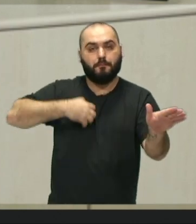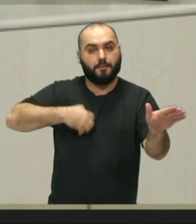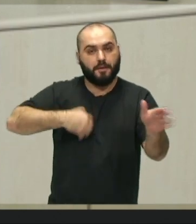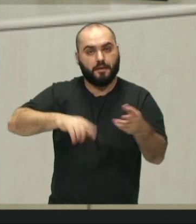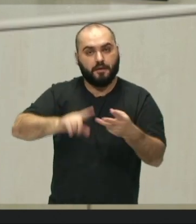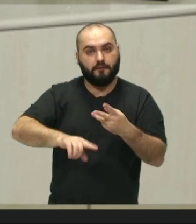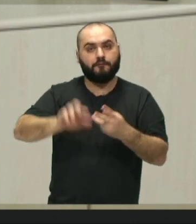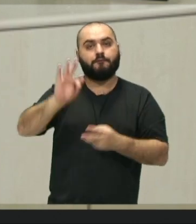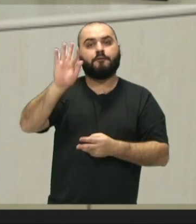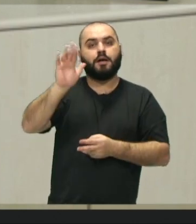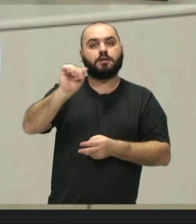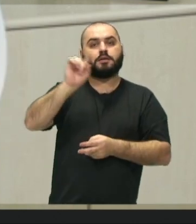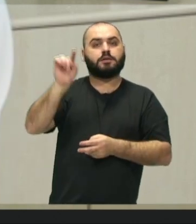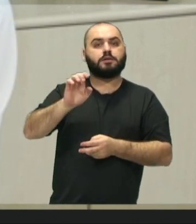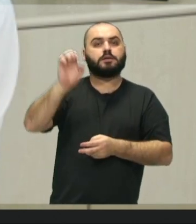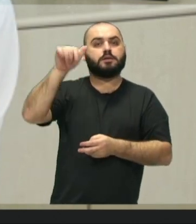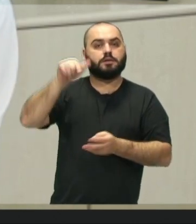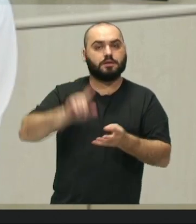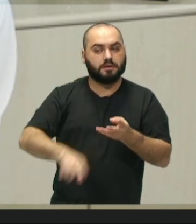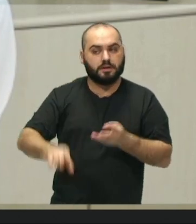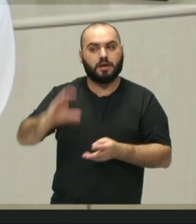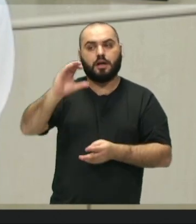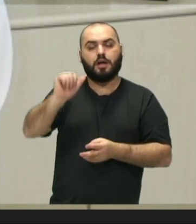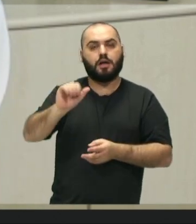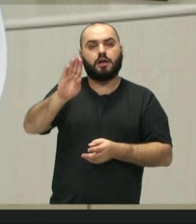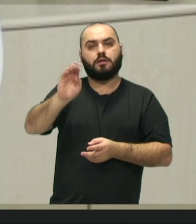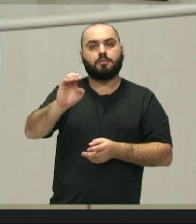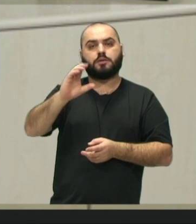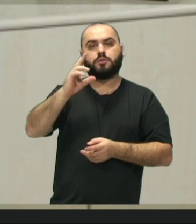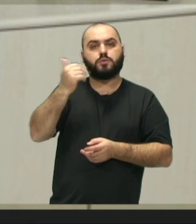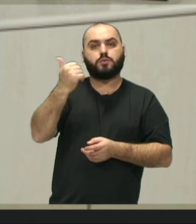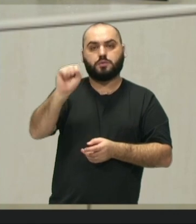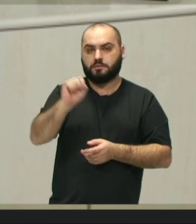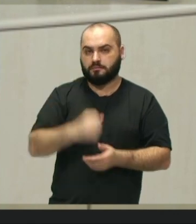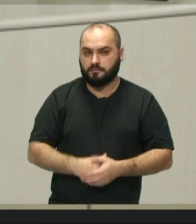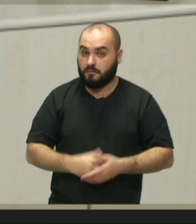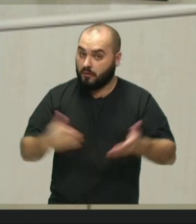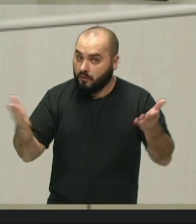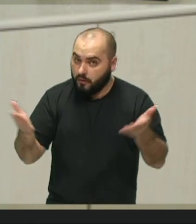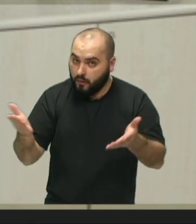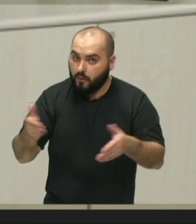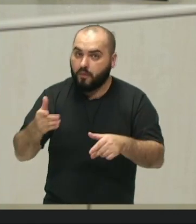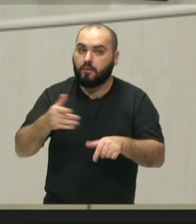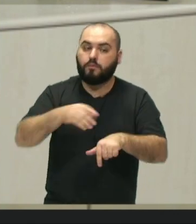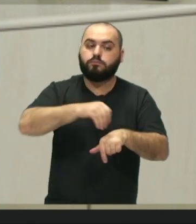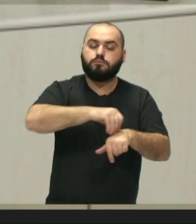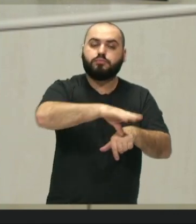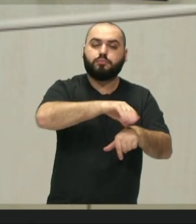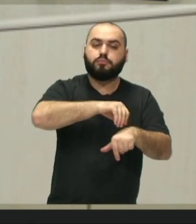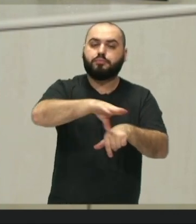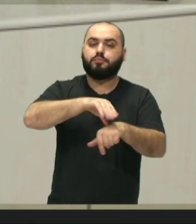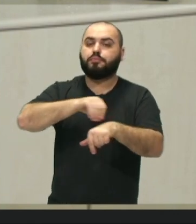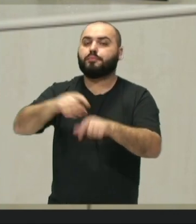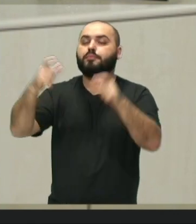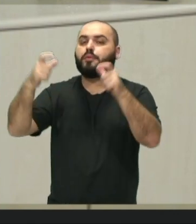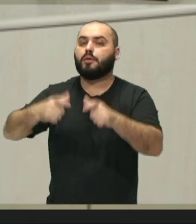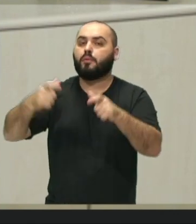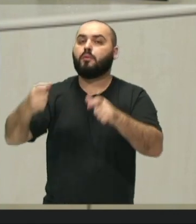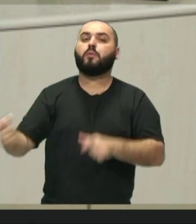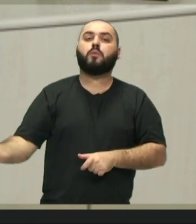Centro e parte da Vila Operária. Agora, então, a gente defere dar sequência a essas medidas atingindo esses novos